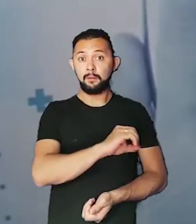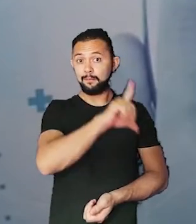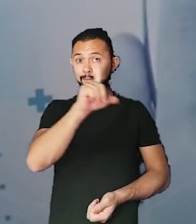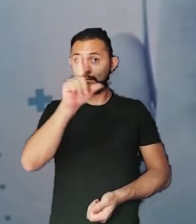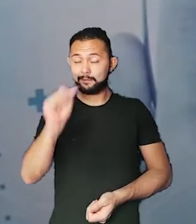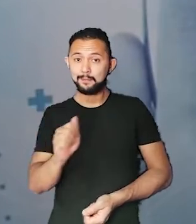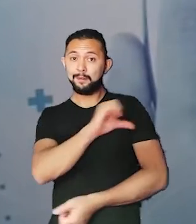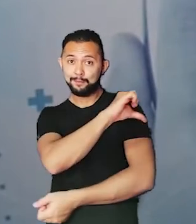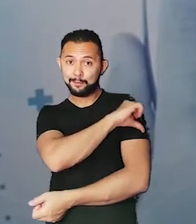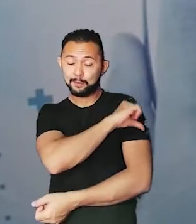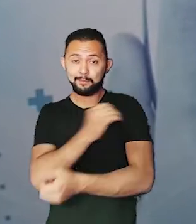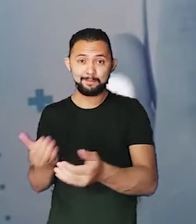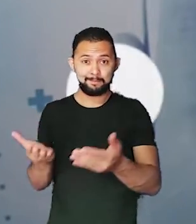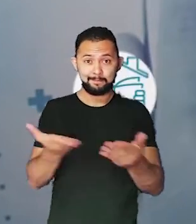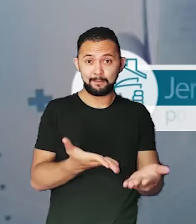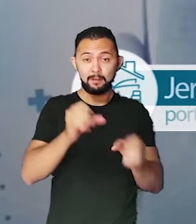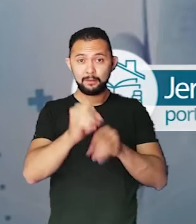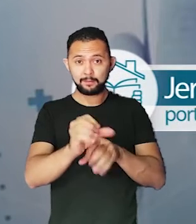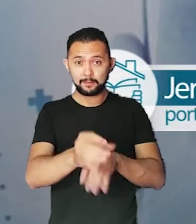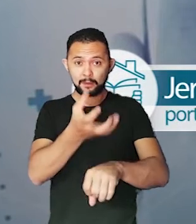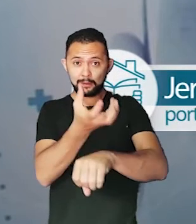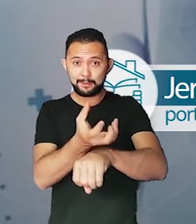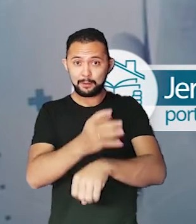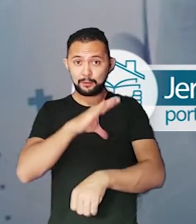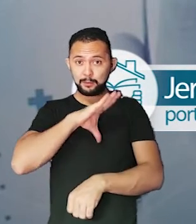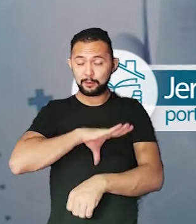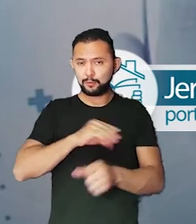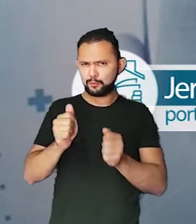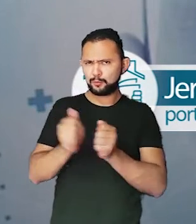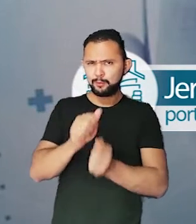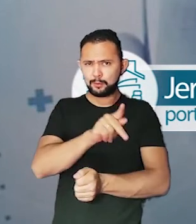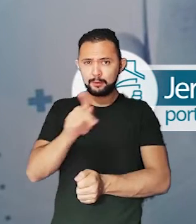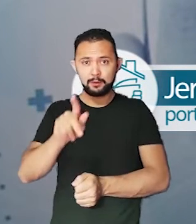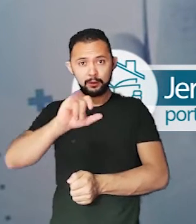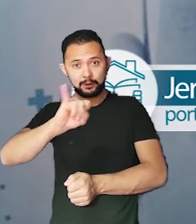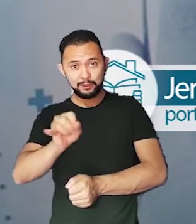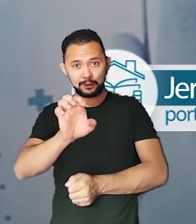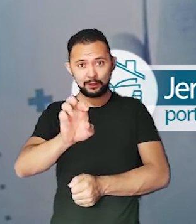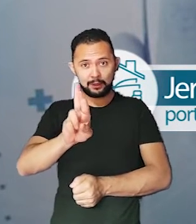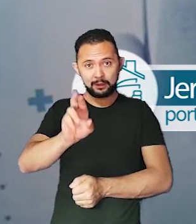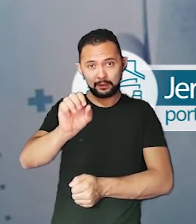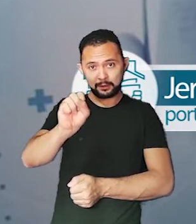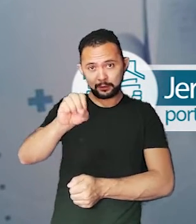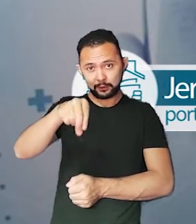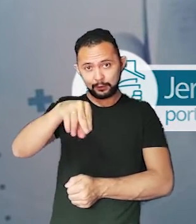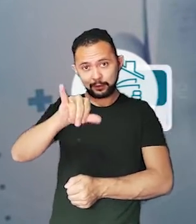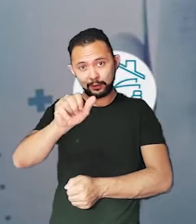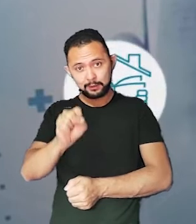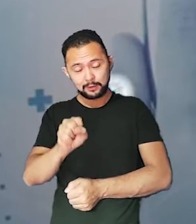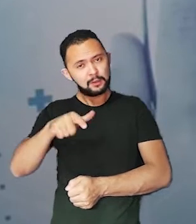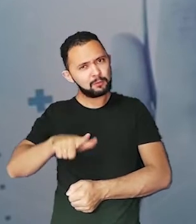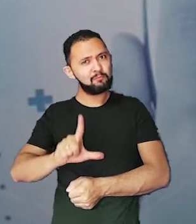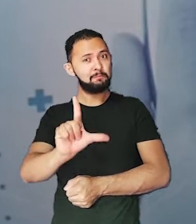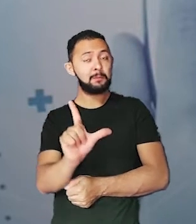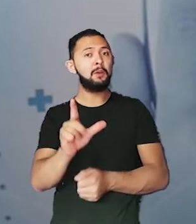Fala galerinha do nono ano, sejam bem-vindos a mais uma aula de língua portuguesa. Hoje comigo, professor Gersonias Marinho. Galera, a gente continua a